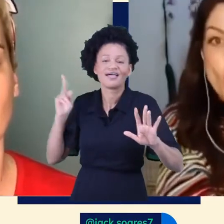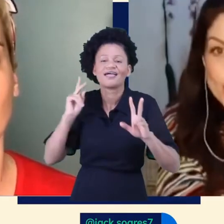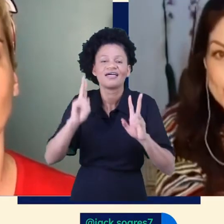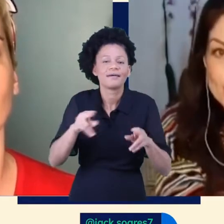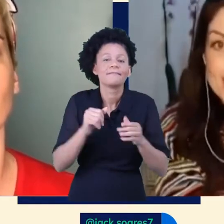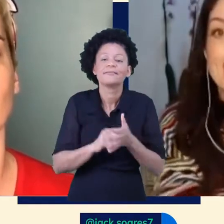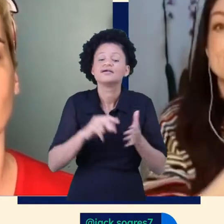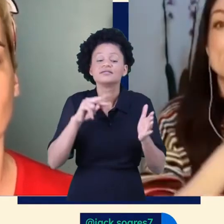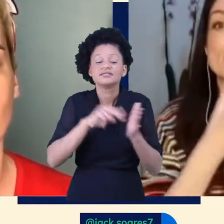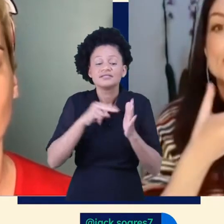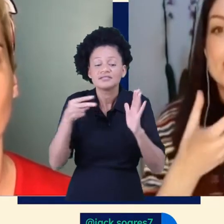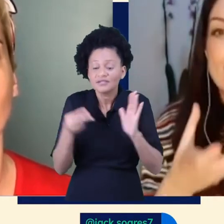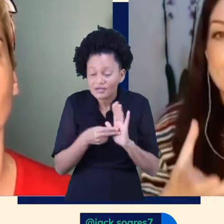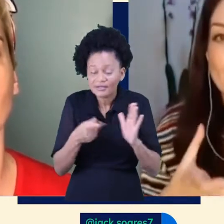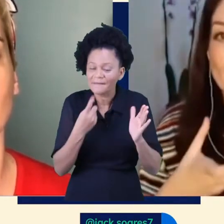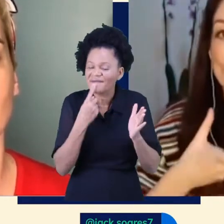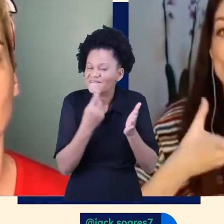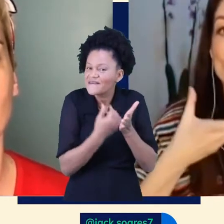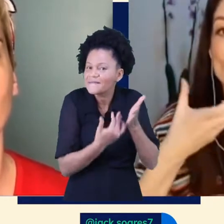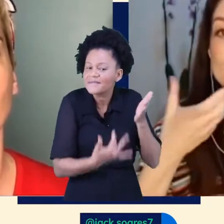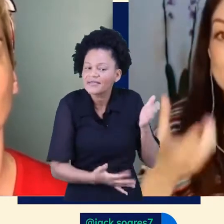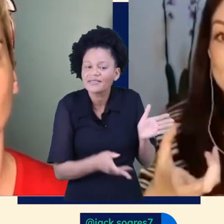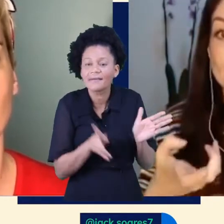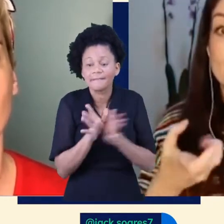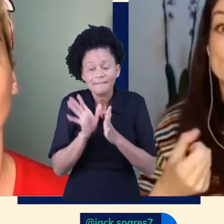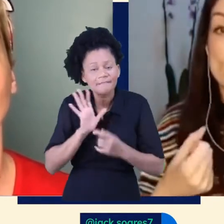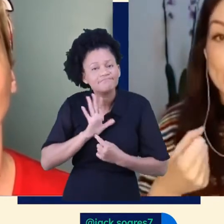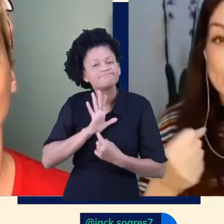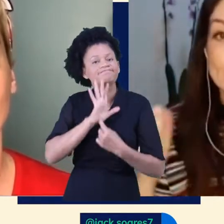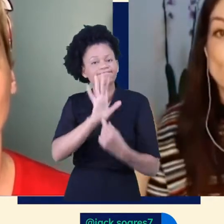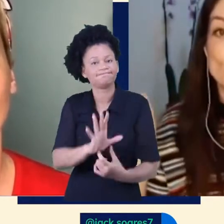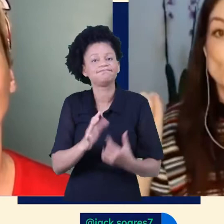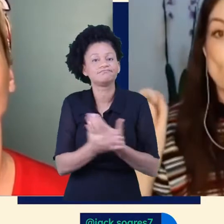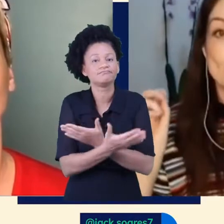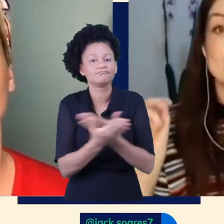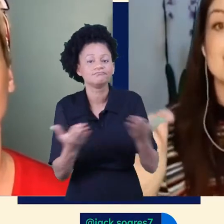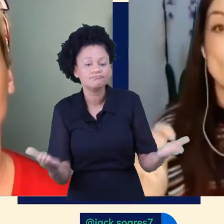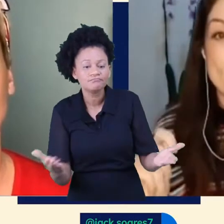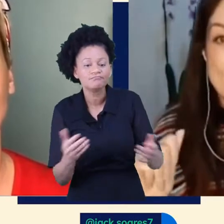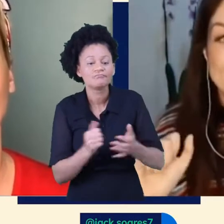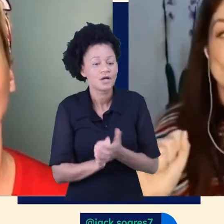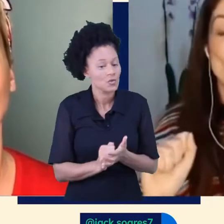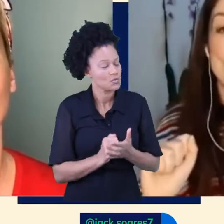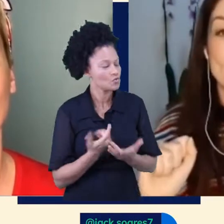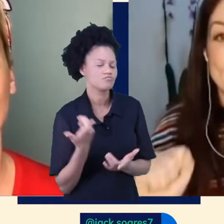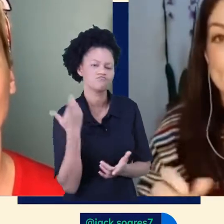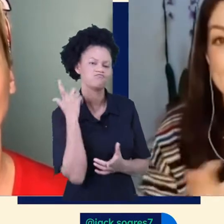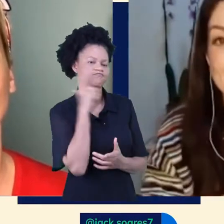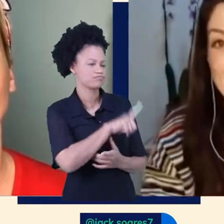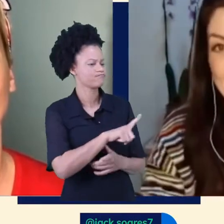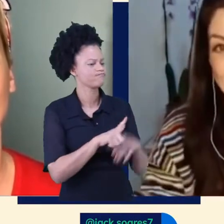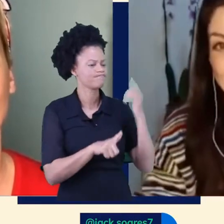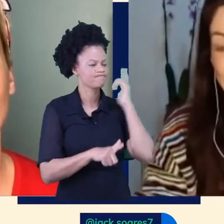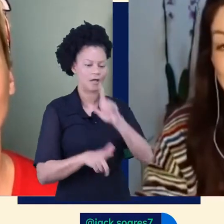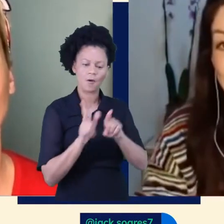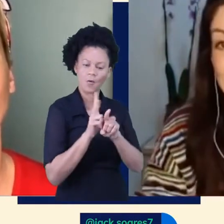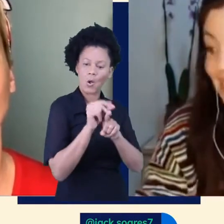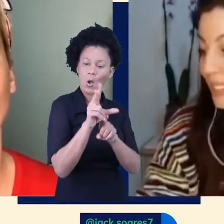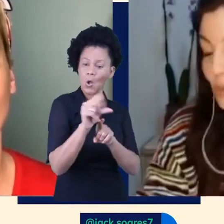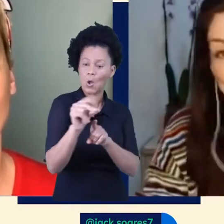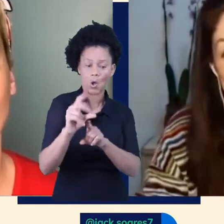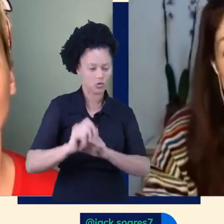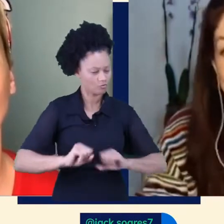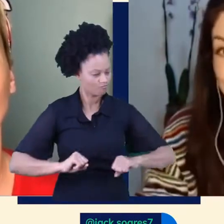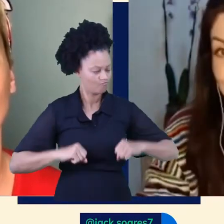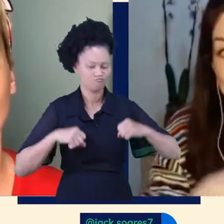o rosa era para mostrar o sangue das conquistas dos homens, da coragem do homem que ia para a guerra, né?